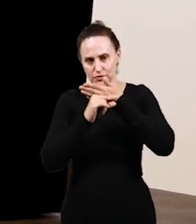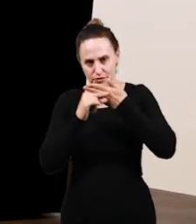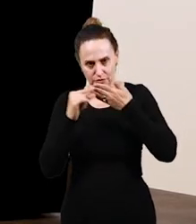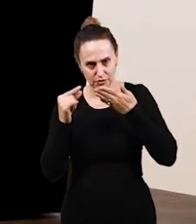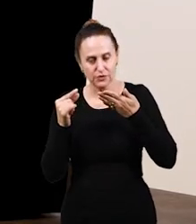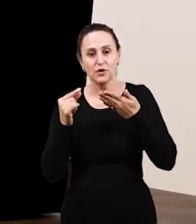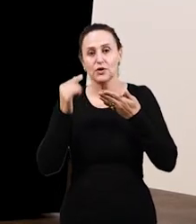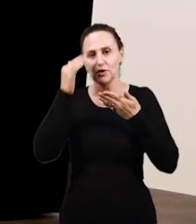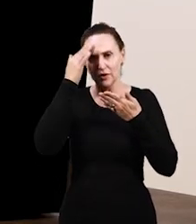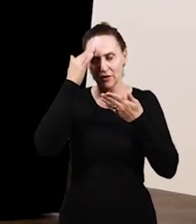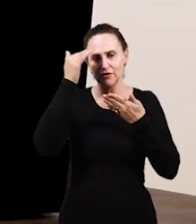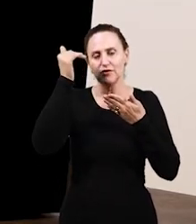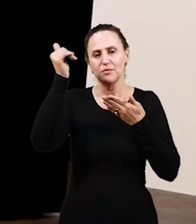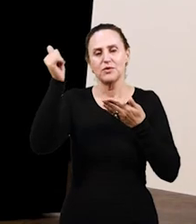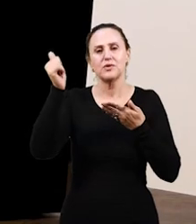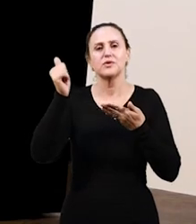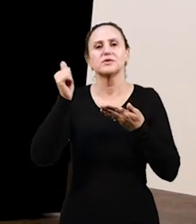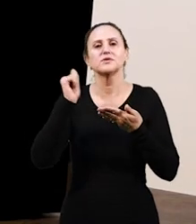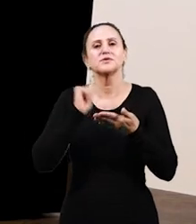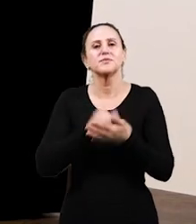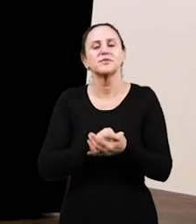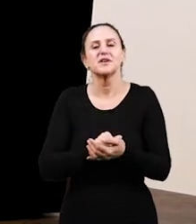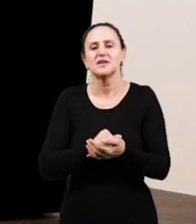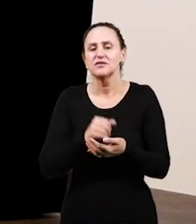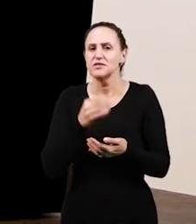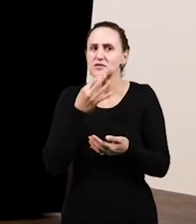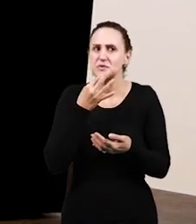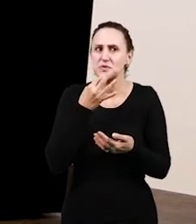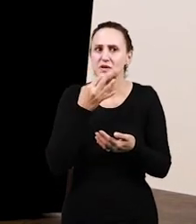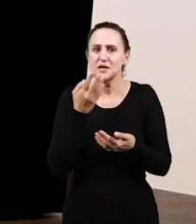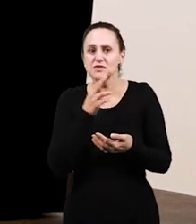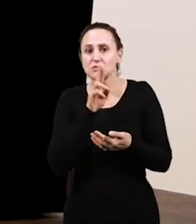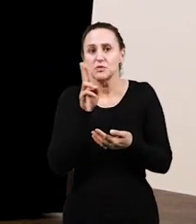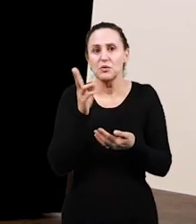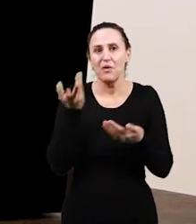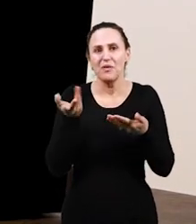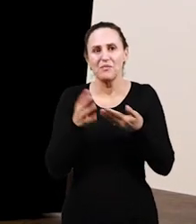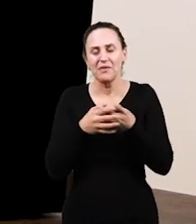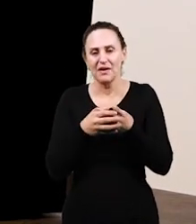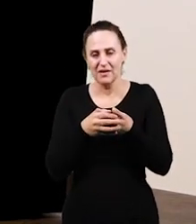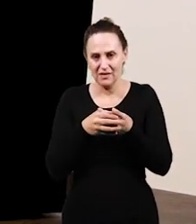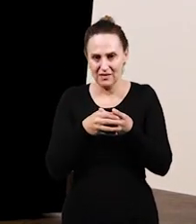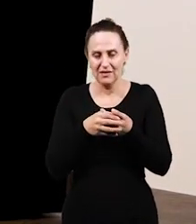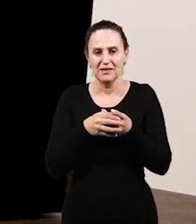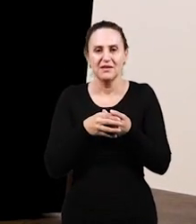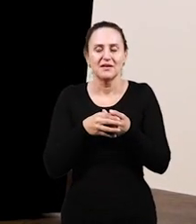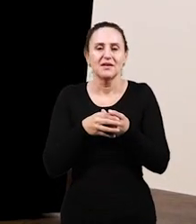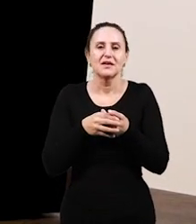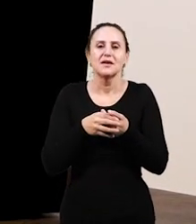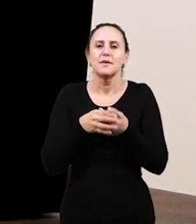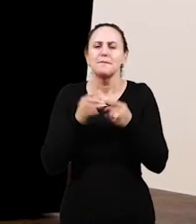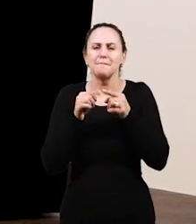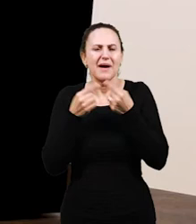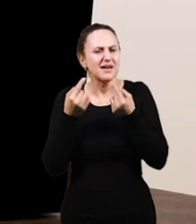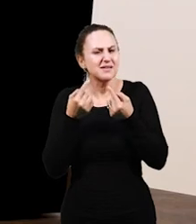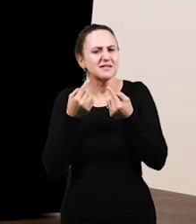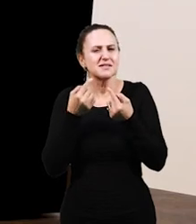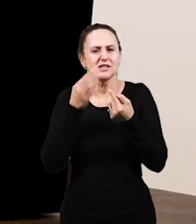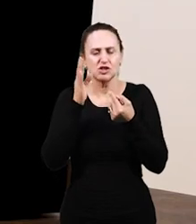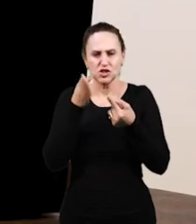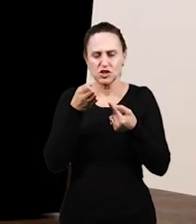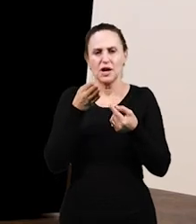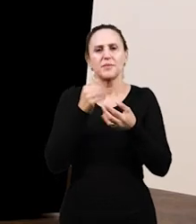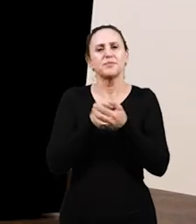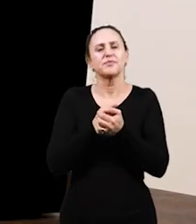todo mundo conhece né que eu já vou apresentar talvez vocês não conhecem pelo nome mas todo mundo já um